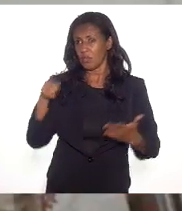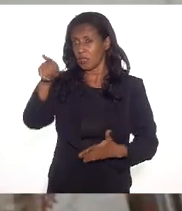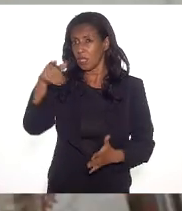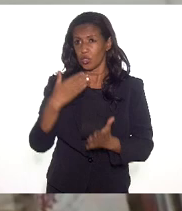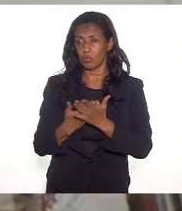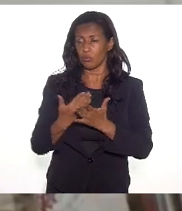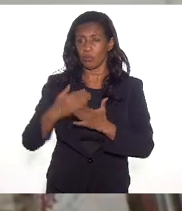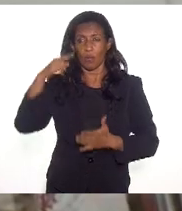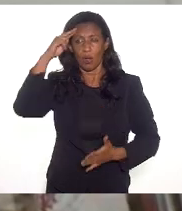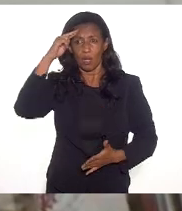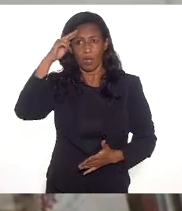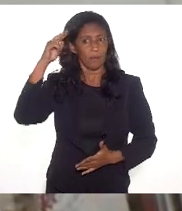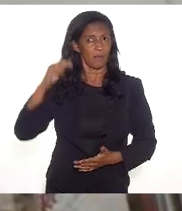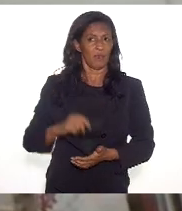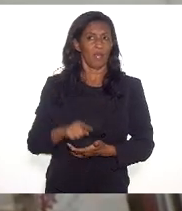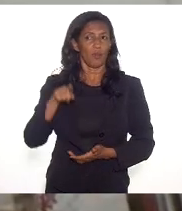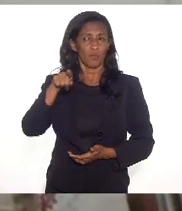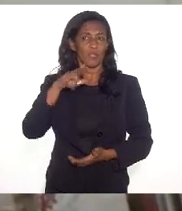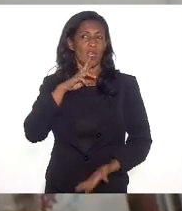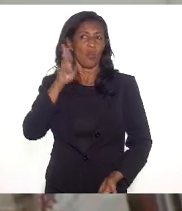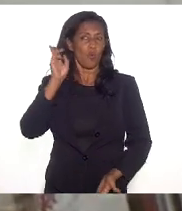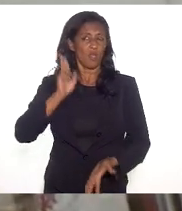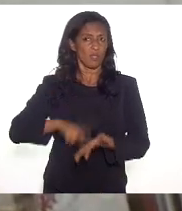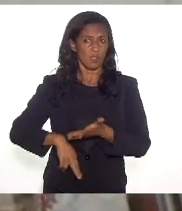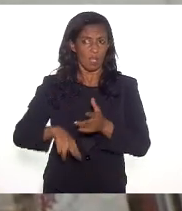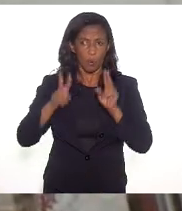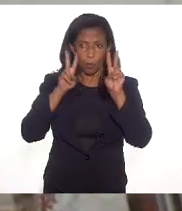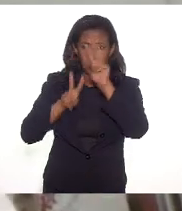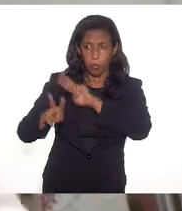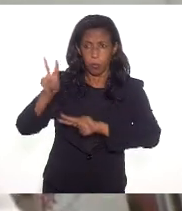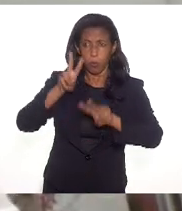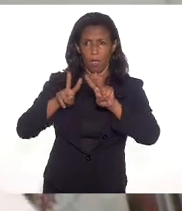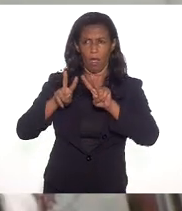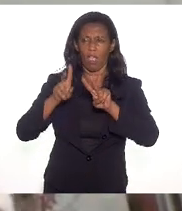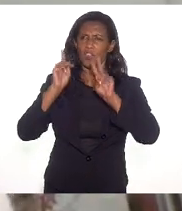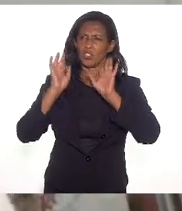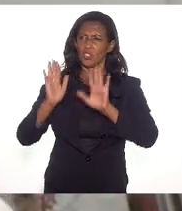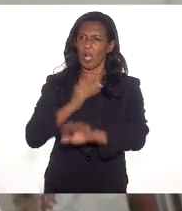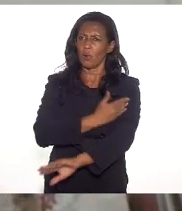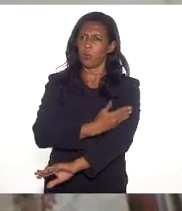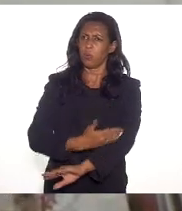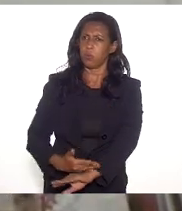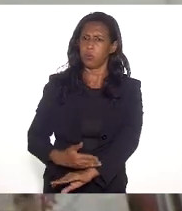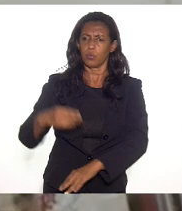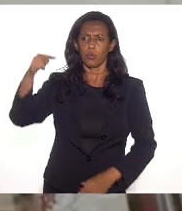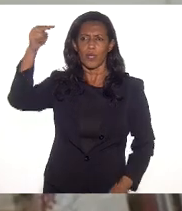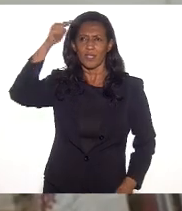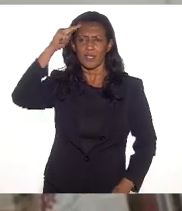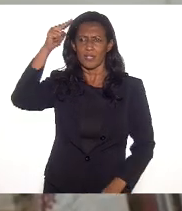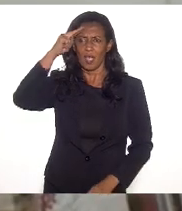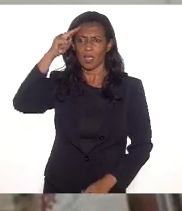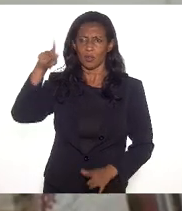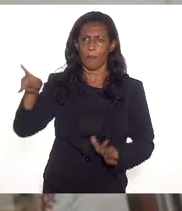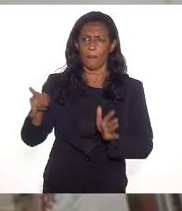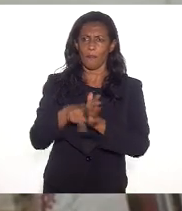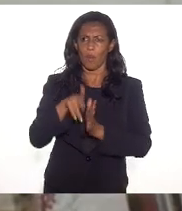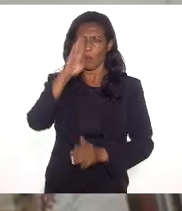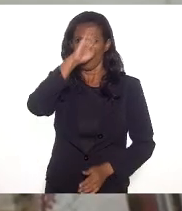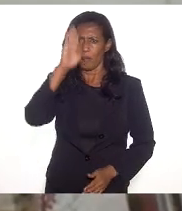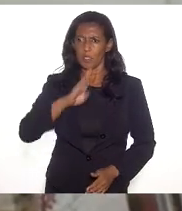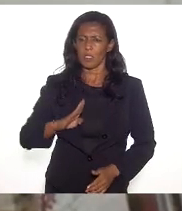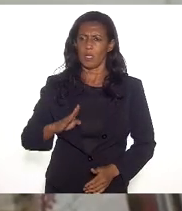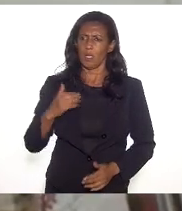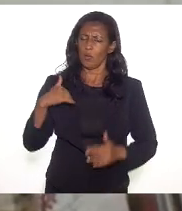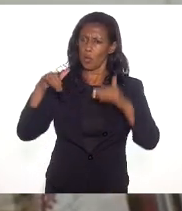militar, deveria saber e reconhecer que esse é um tradicional brado do Exército Brasileiro, a quem eu